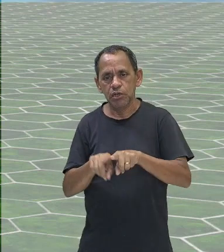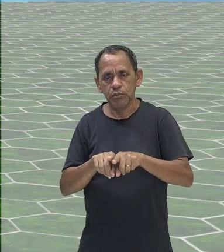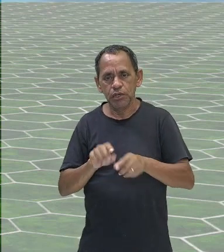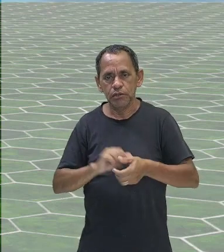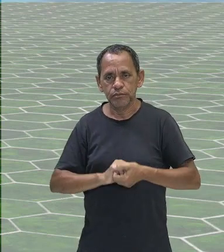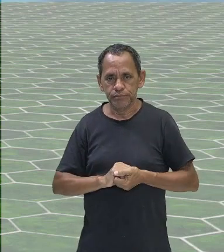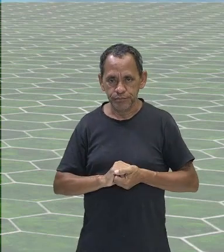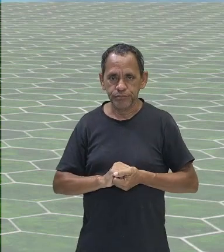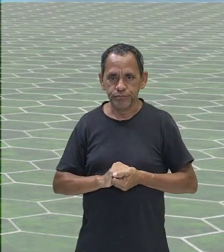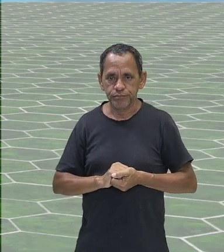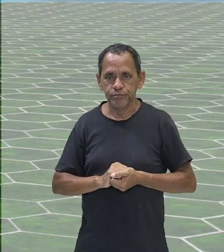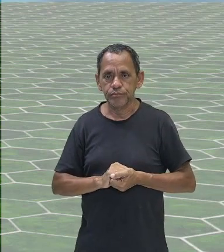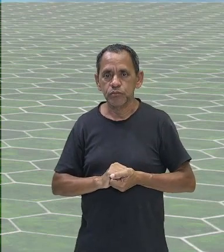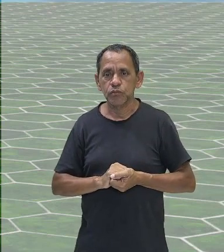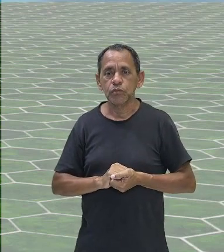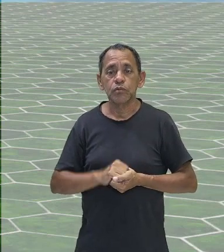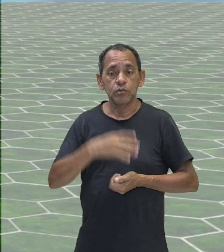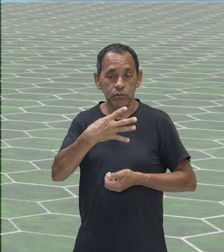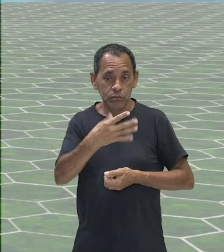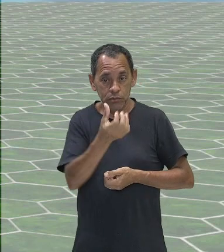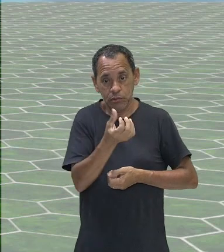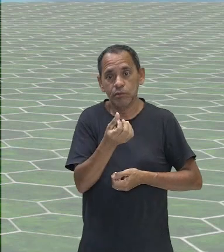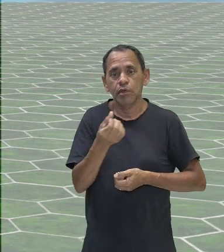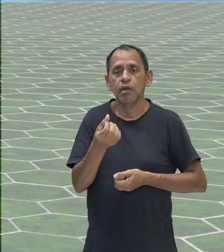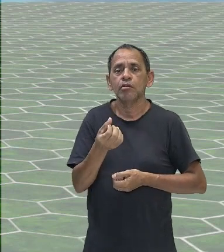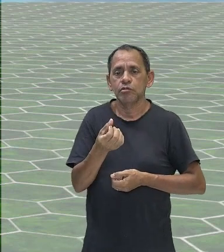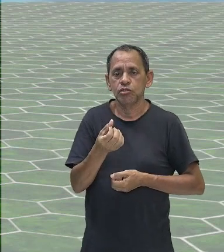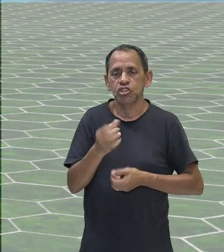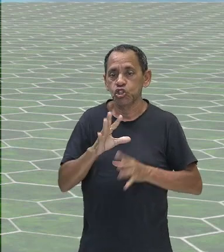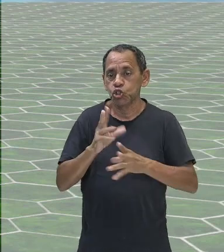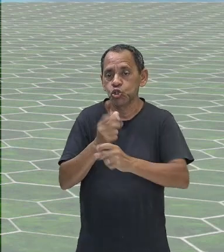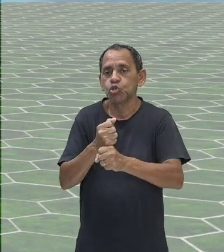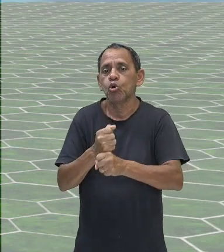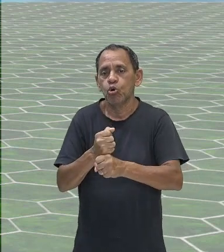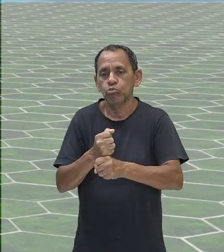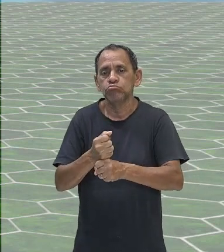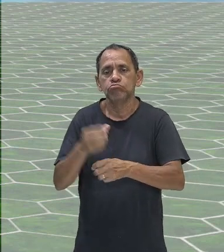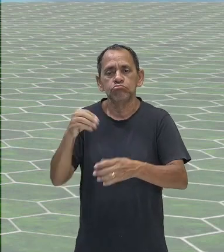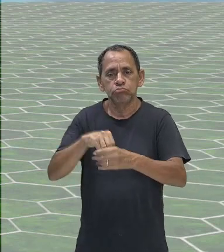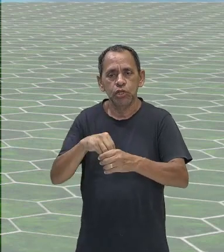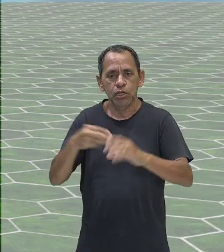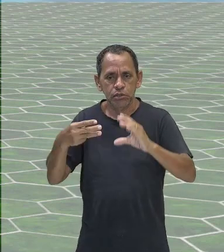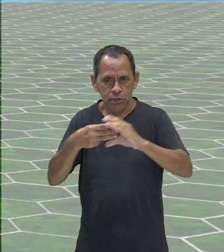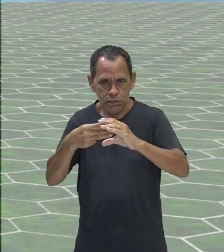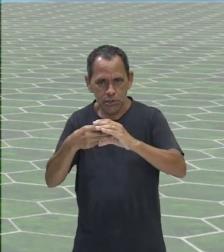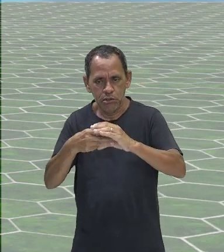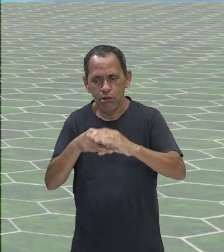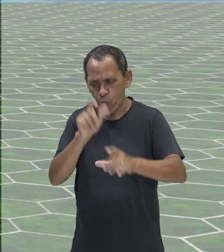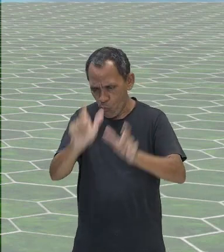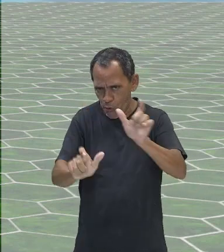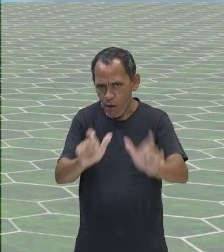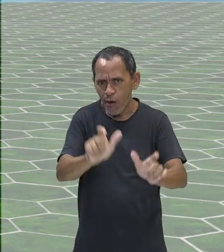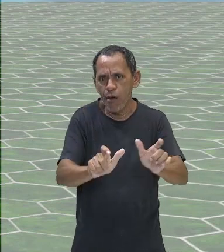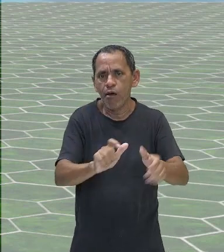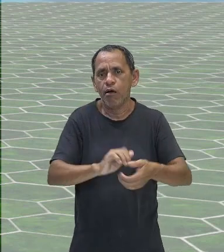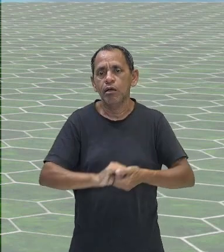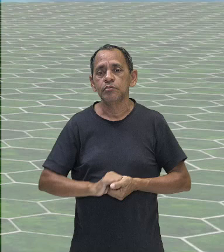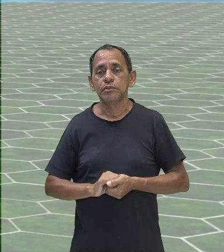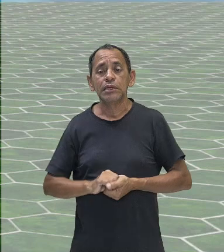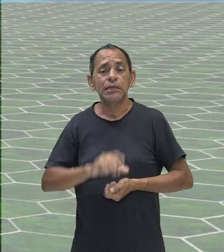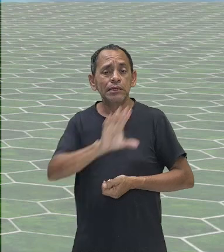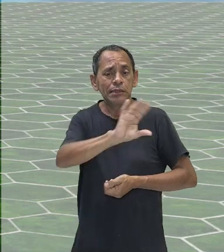de cromossomos são 46, presente nas células daqueles indivíduos. E